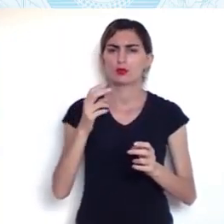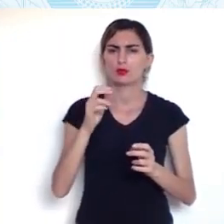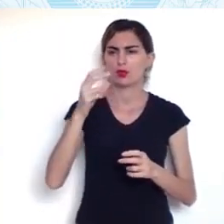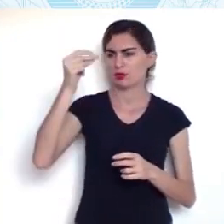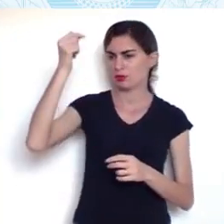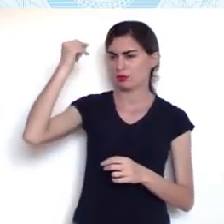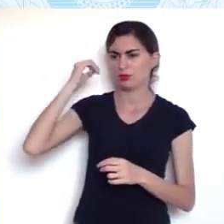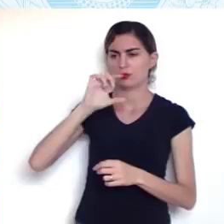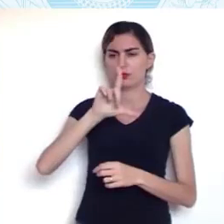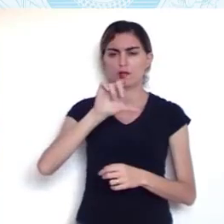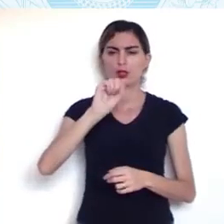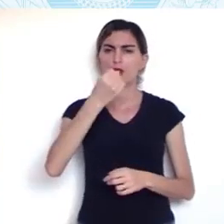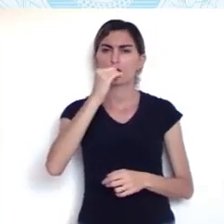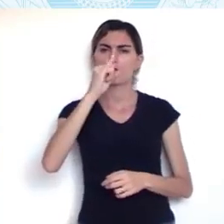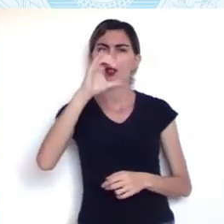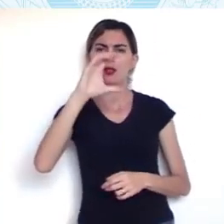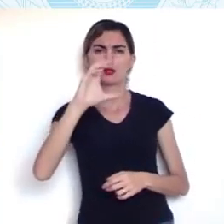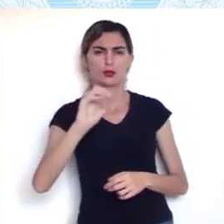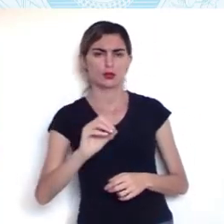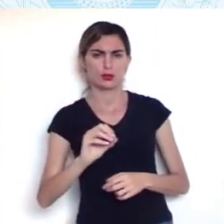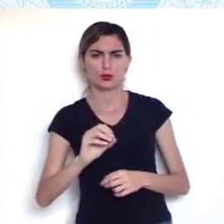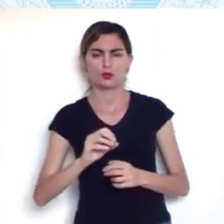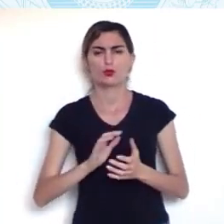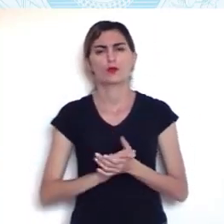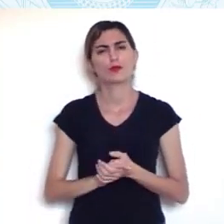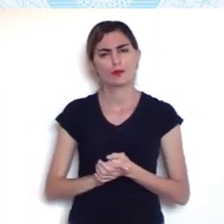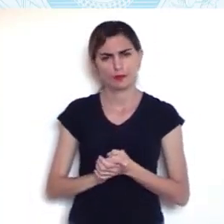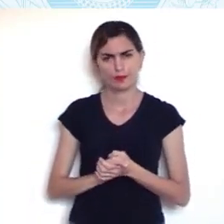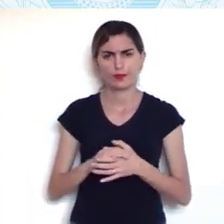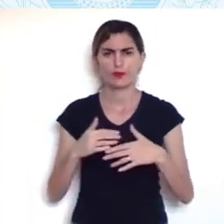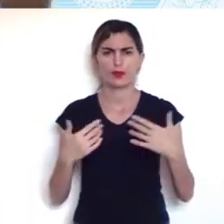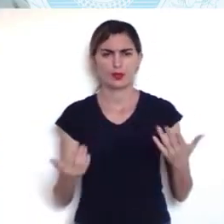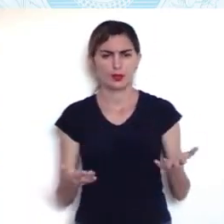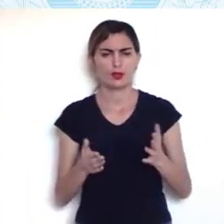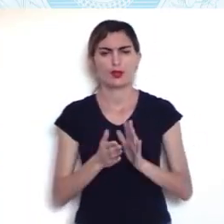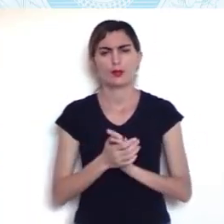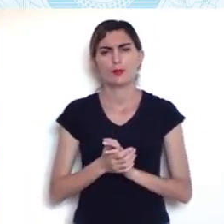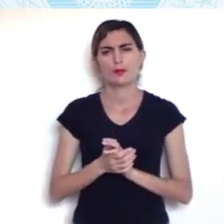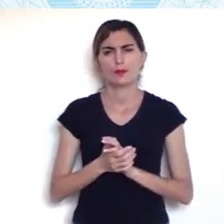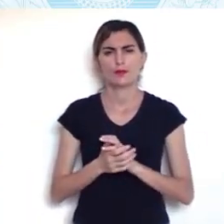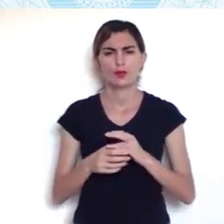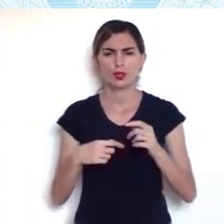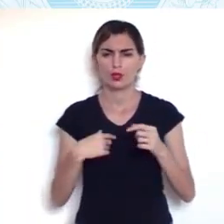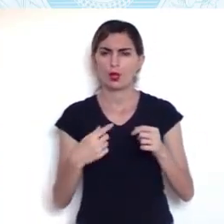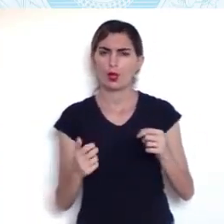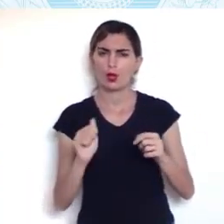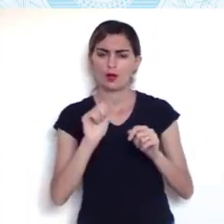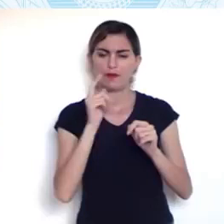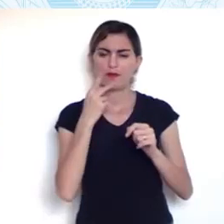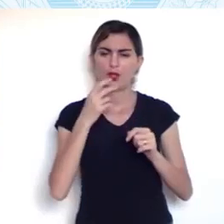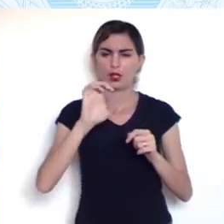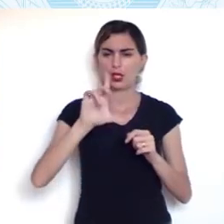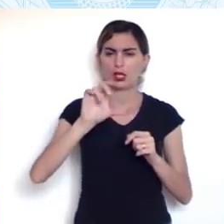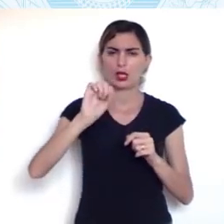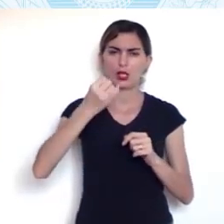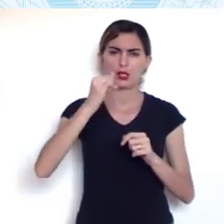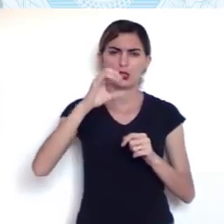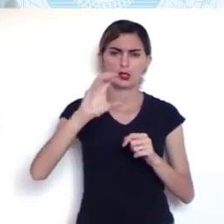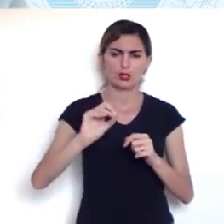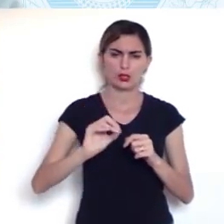antiguidade clássica. O clássico rompe com o medievo e foi uma apologia ao